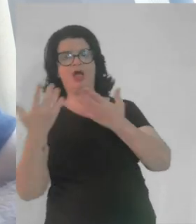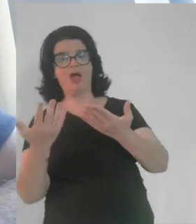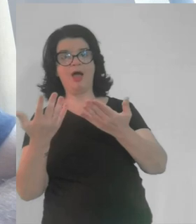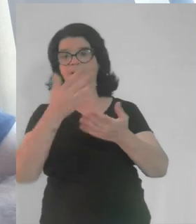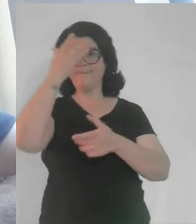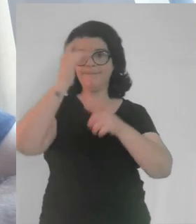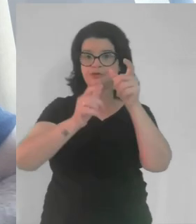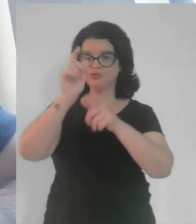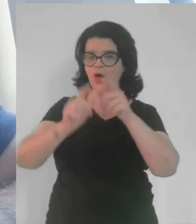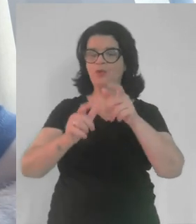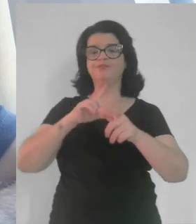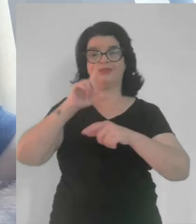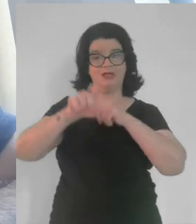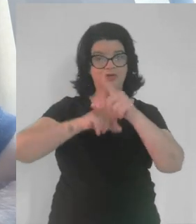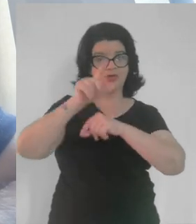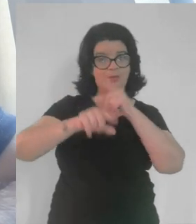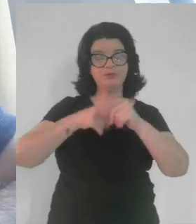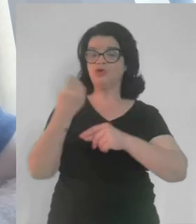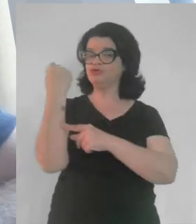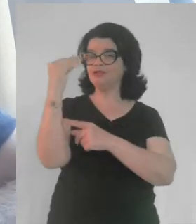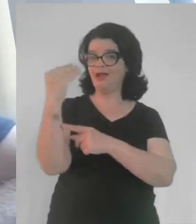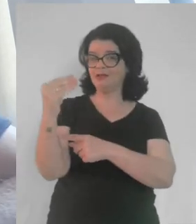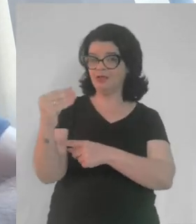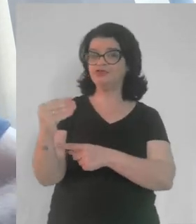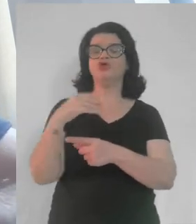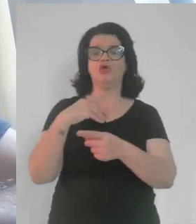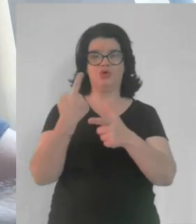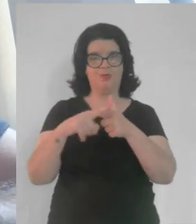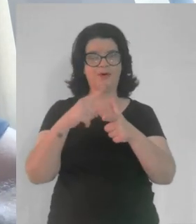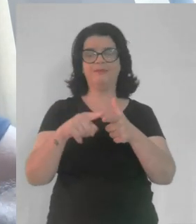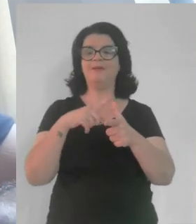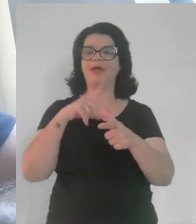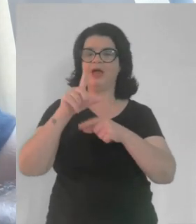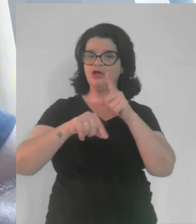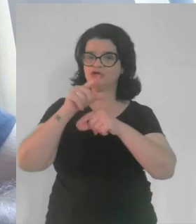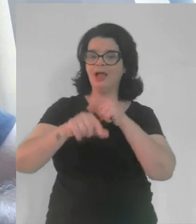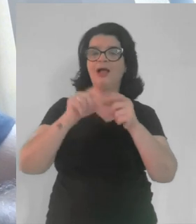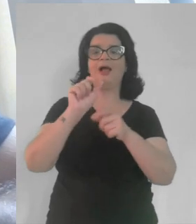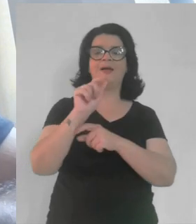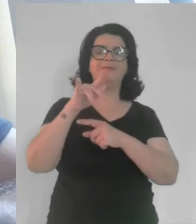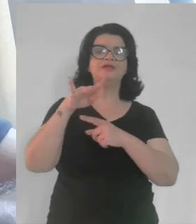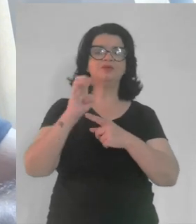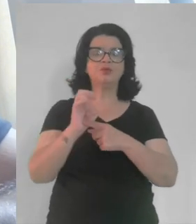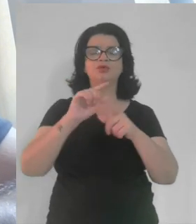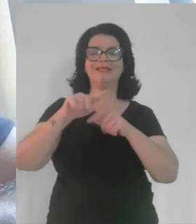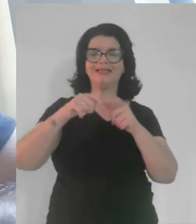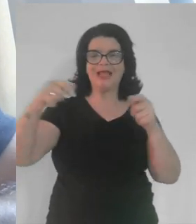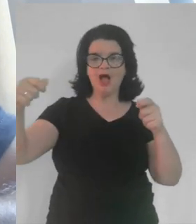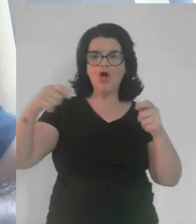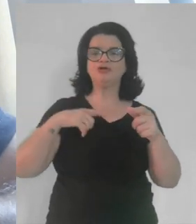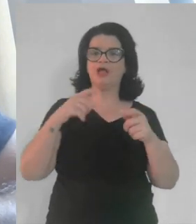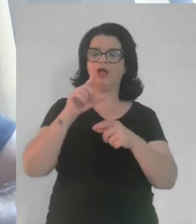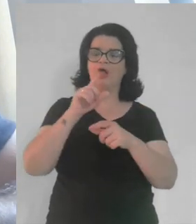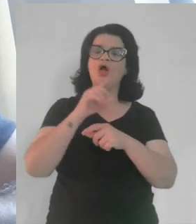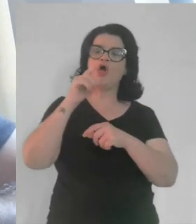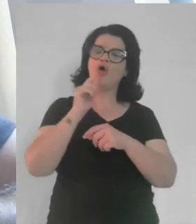Então, pessoal, dentre as opções dadas no problema, ele coloca como opção amplitude da corda, coloca comprimento